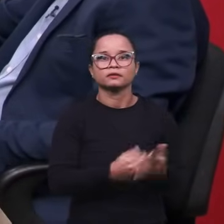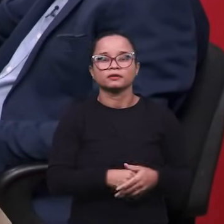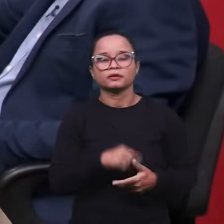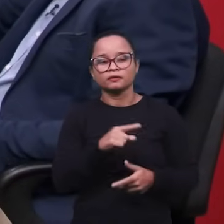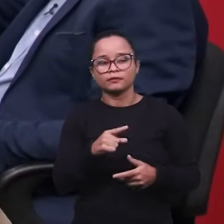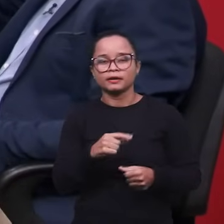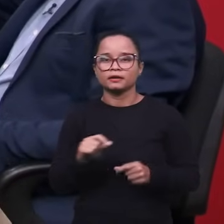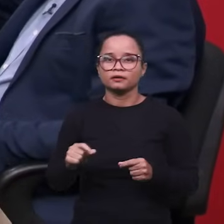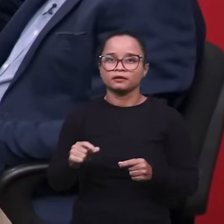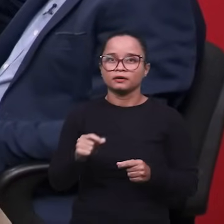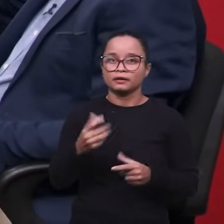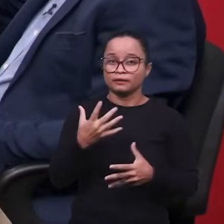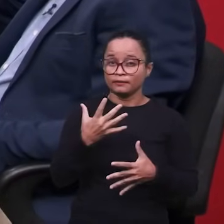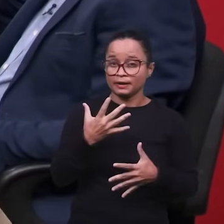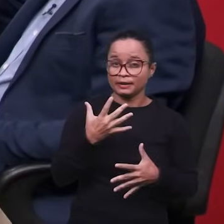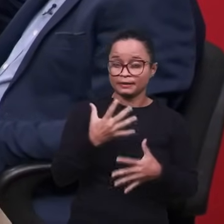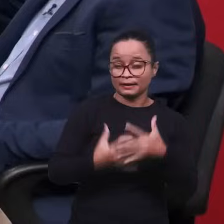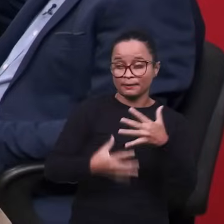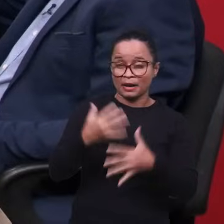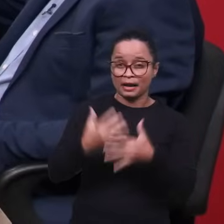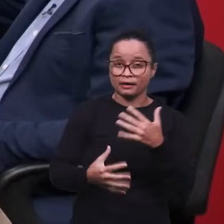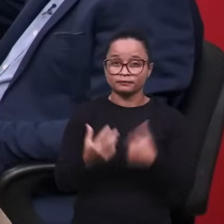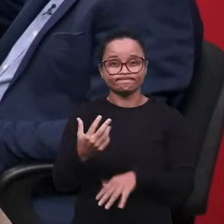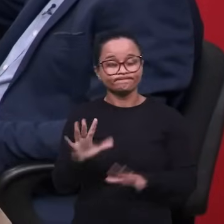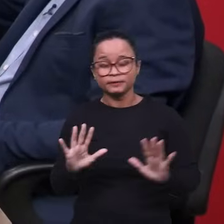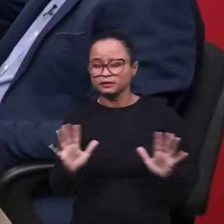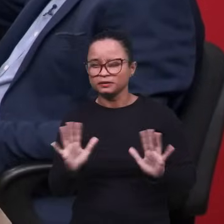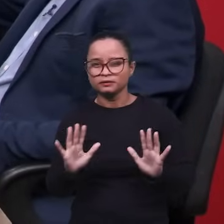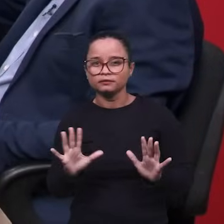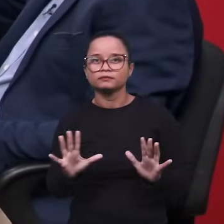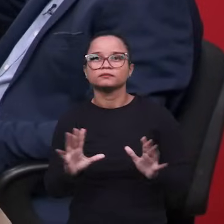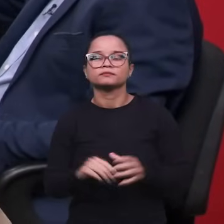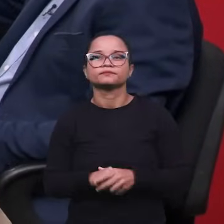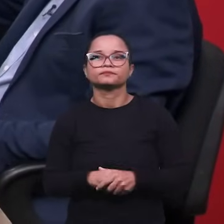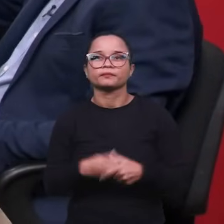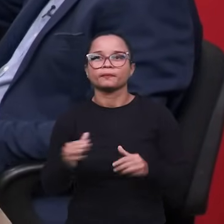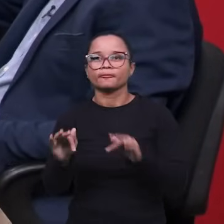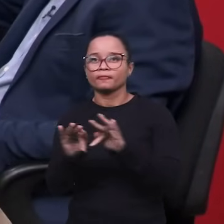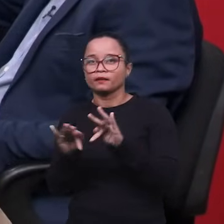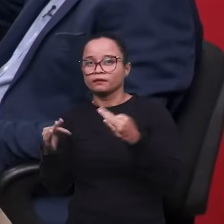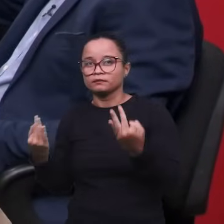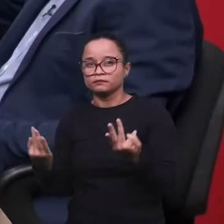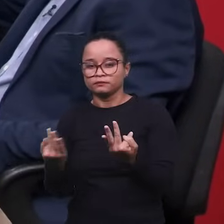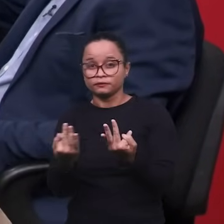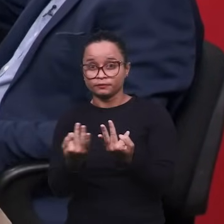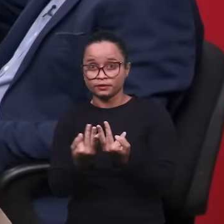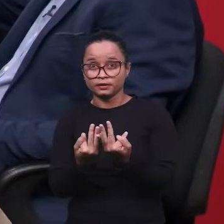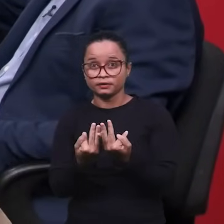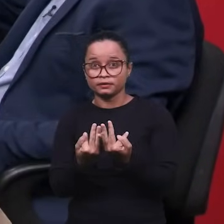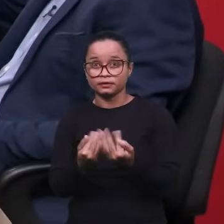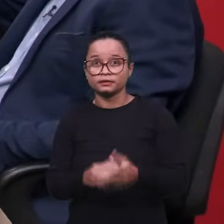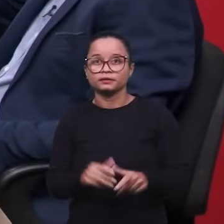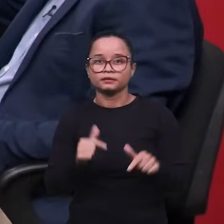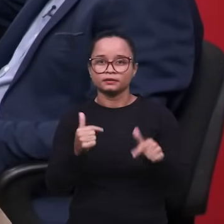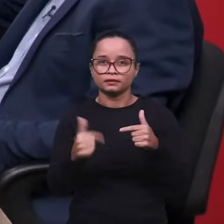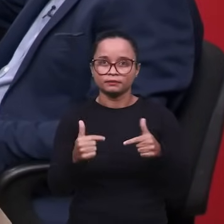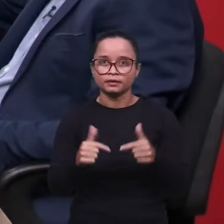coisa não vai inutilizar a outra, né? A bênção é completa, né, Josias? É família,